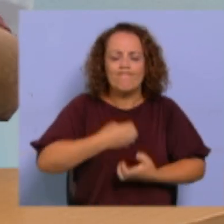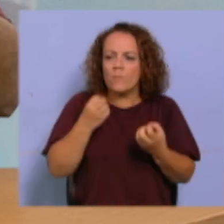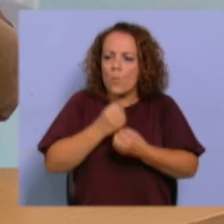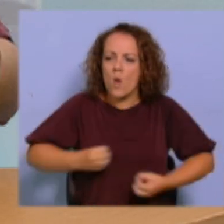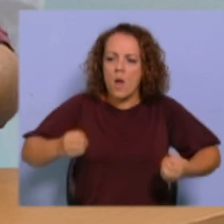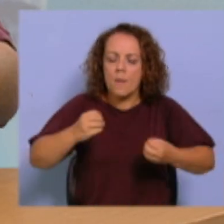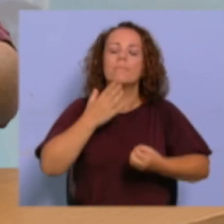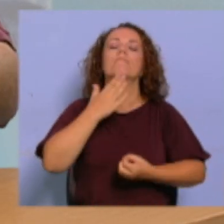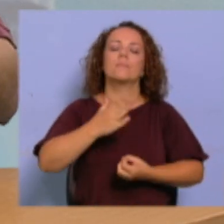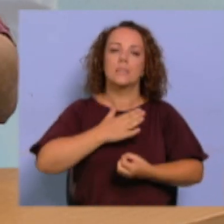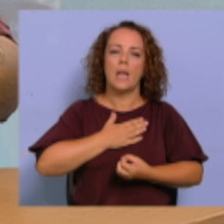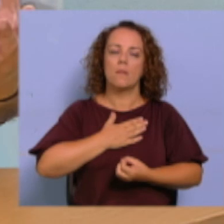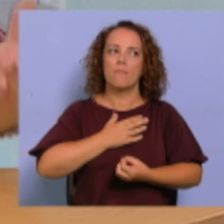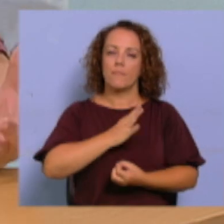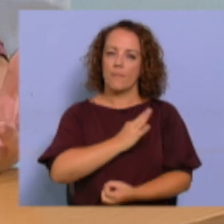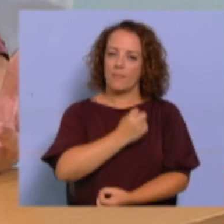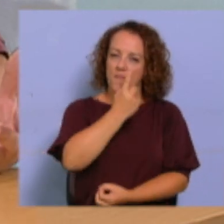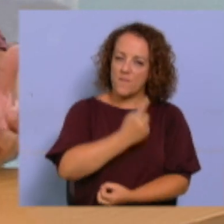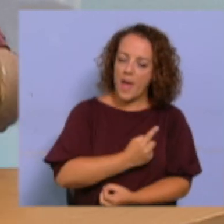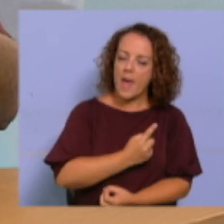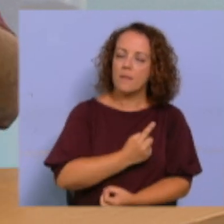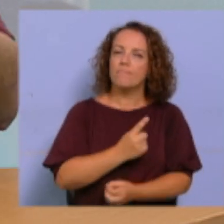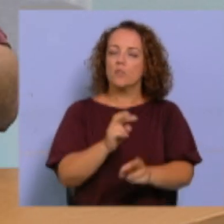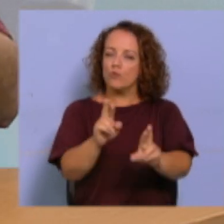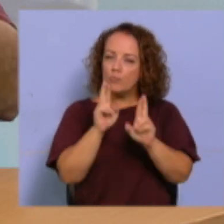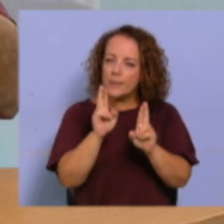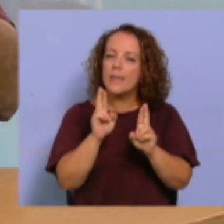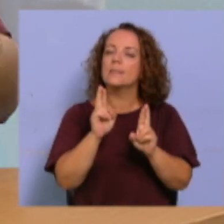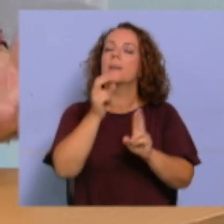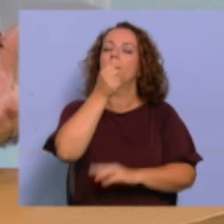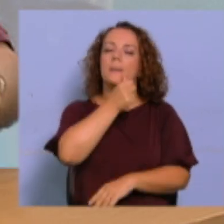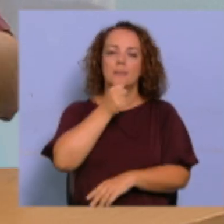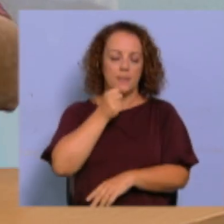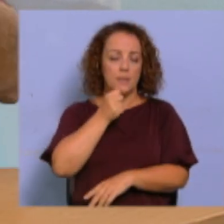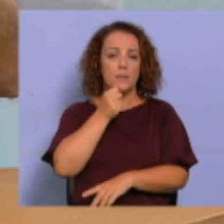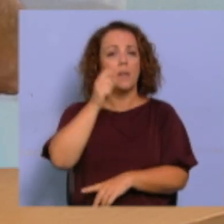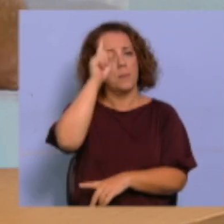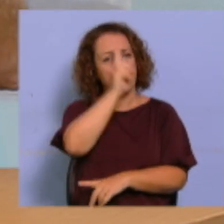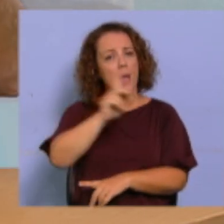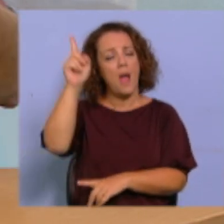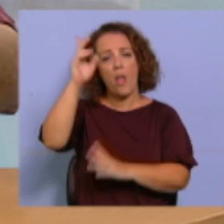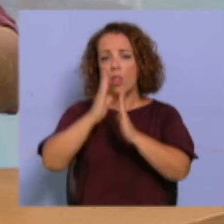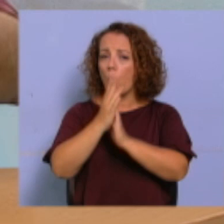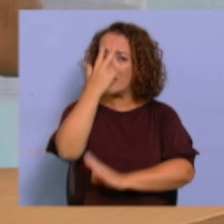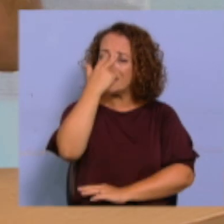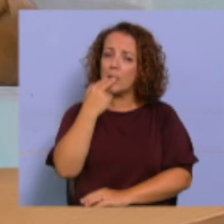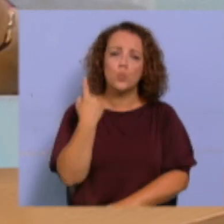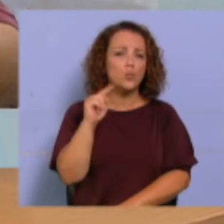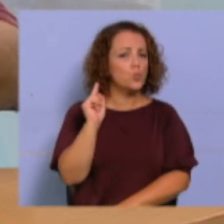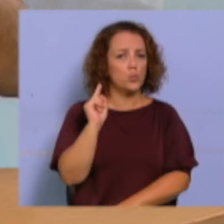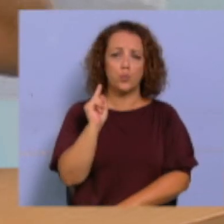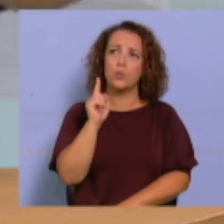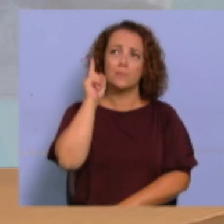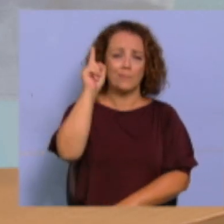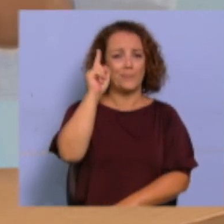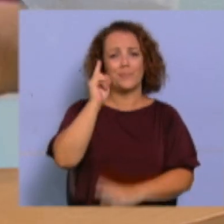fé, esperança, ter paciência, sabendo que Deus não é cego, sabendo que Deus é que conduz a marcha